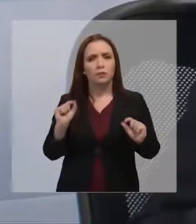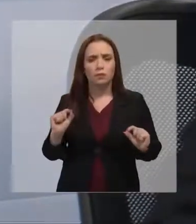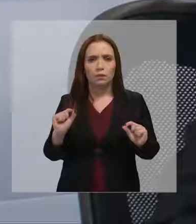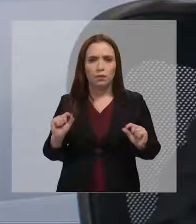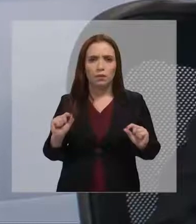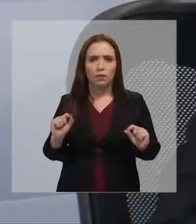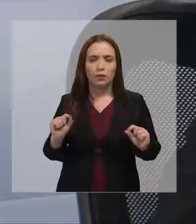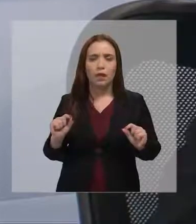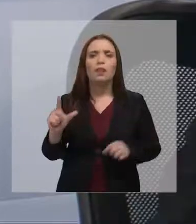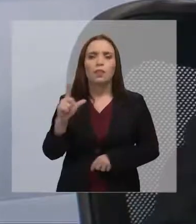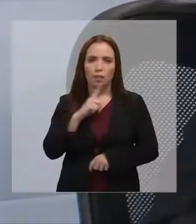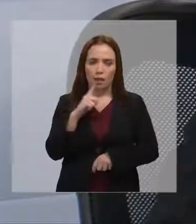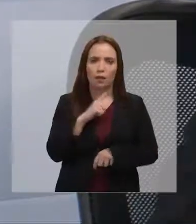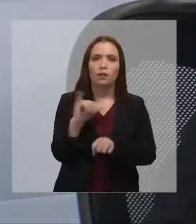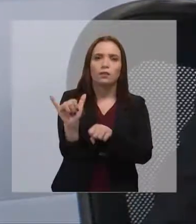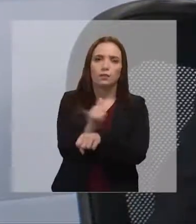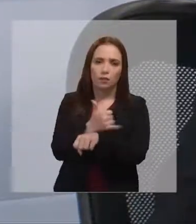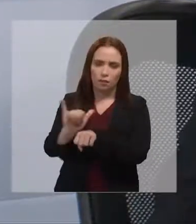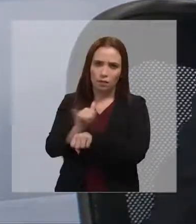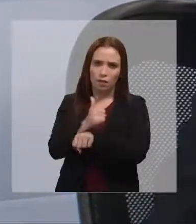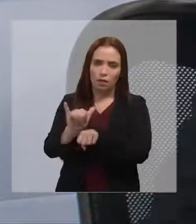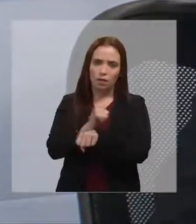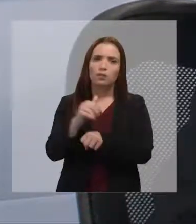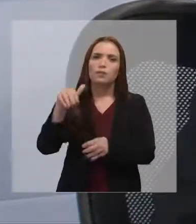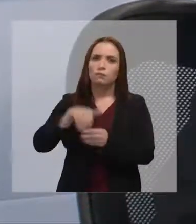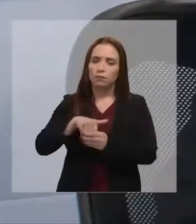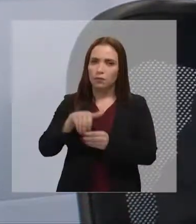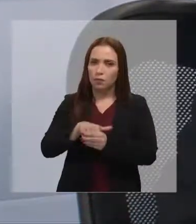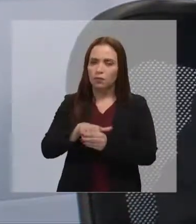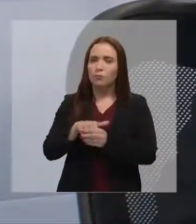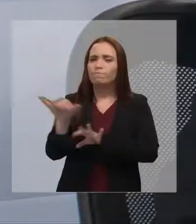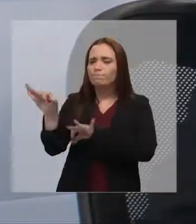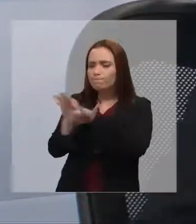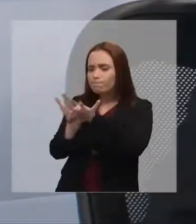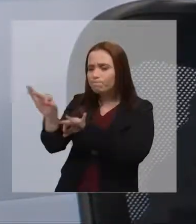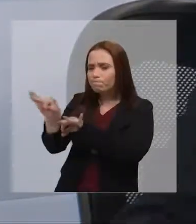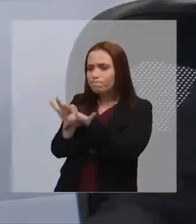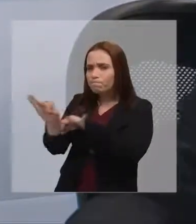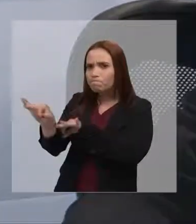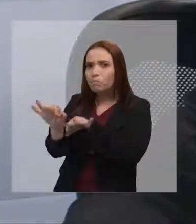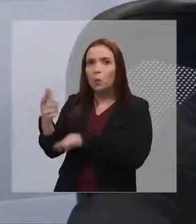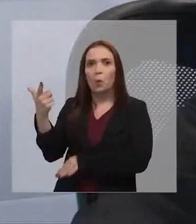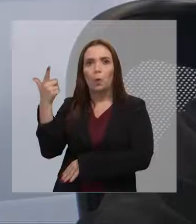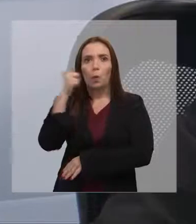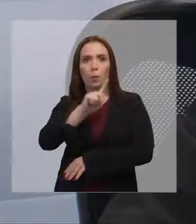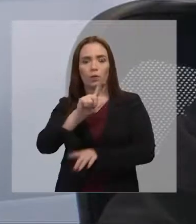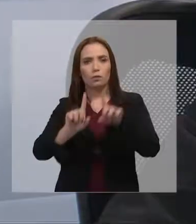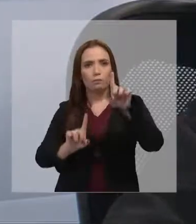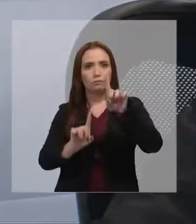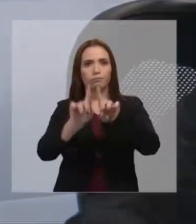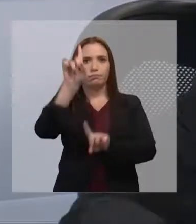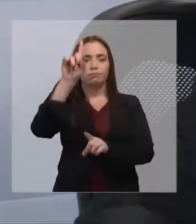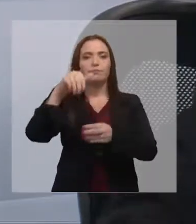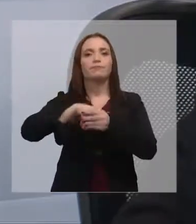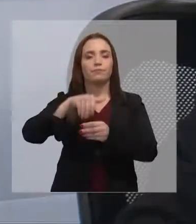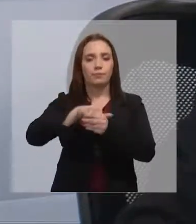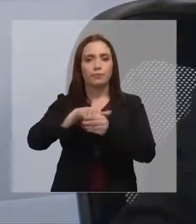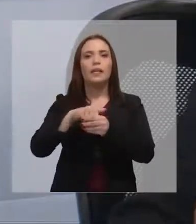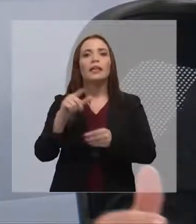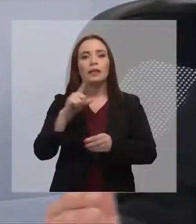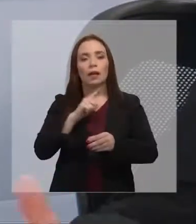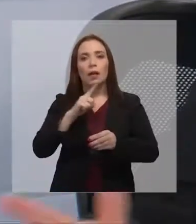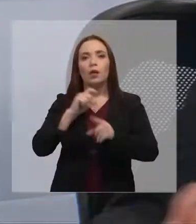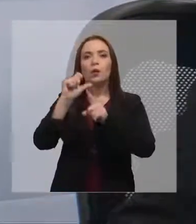havia, sim, uma estratégia eleitoral muito bem montada e se mostrou eficiente, que teve o